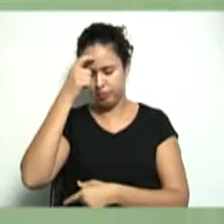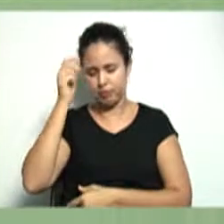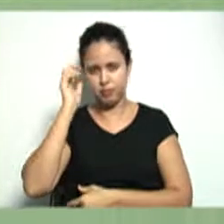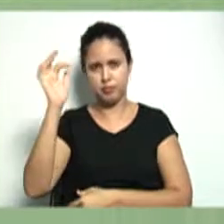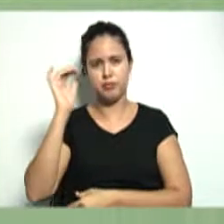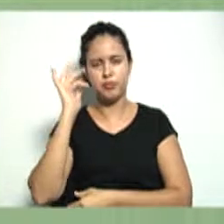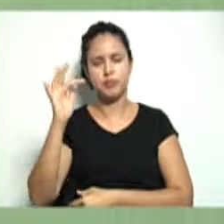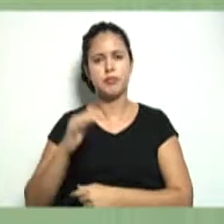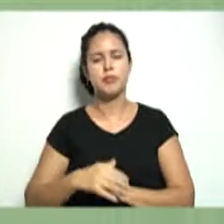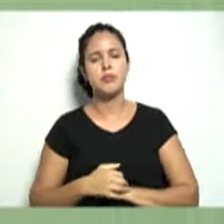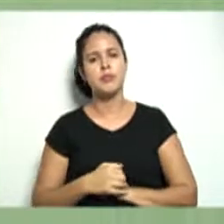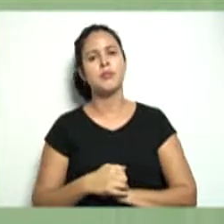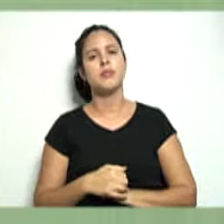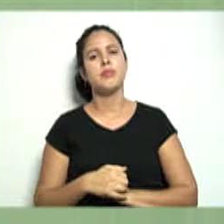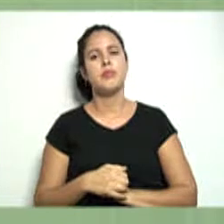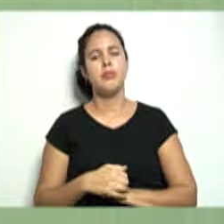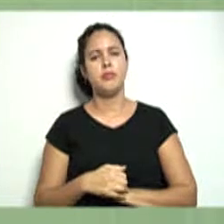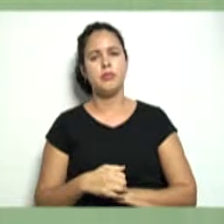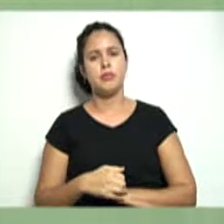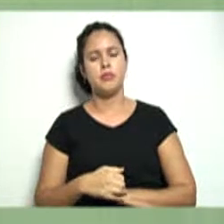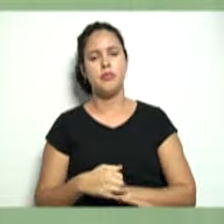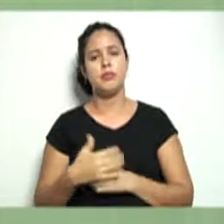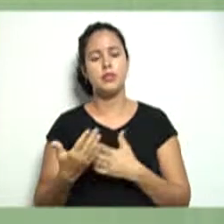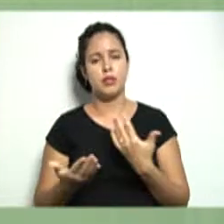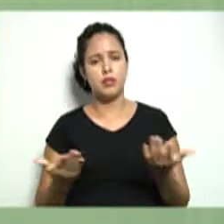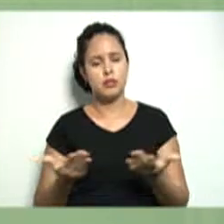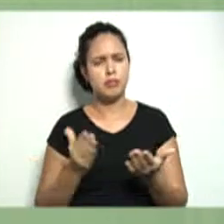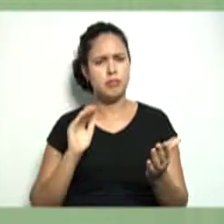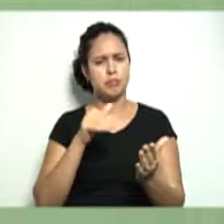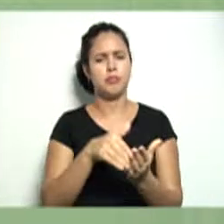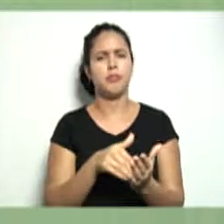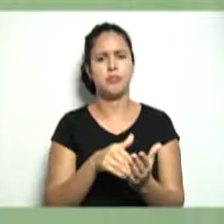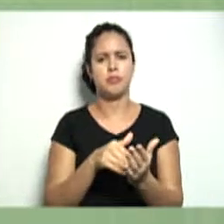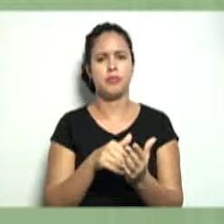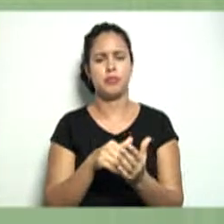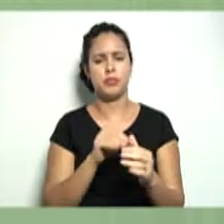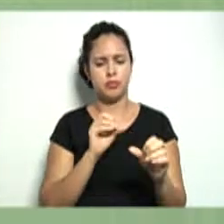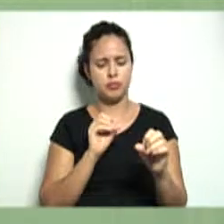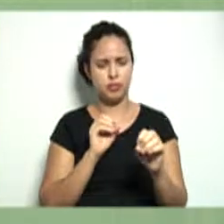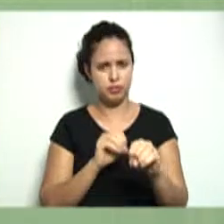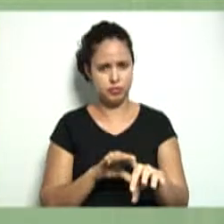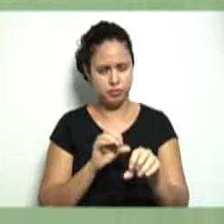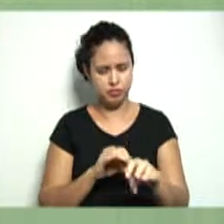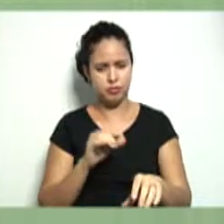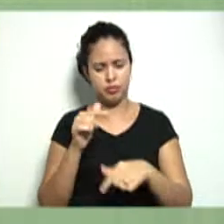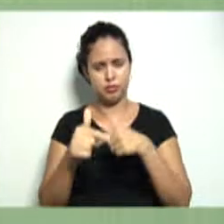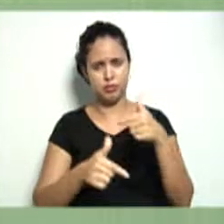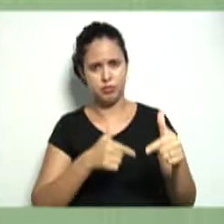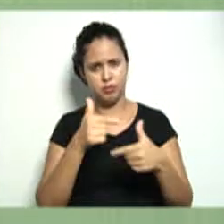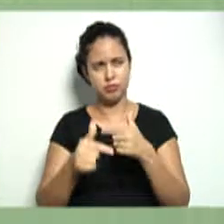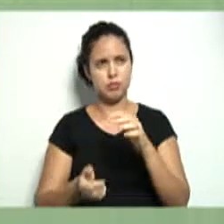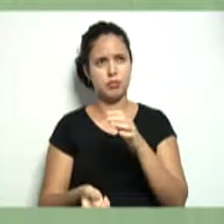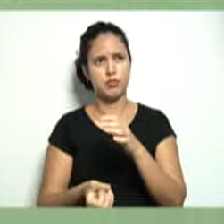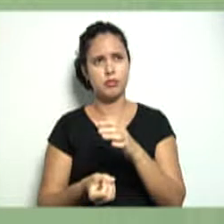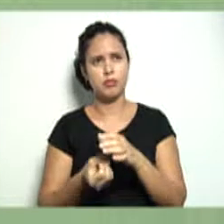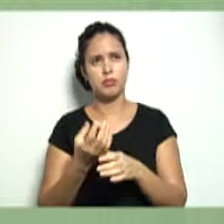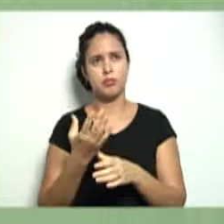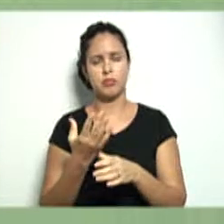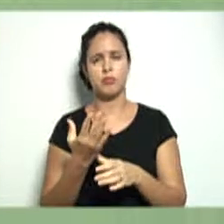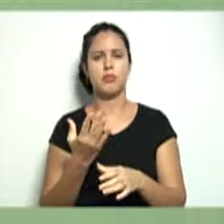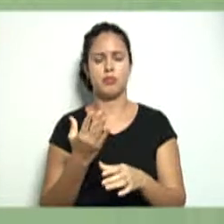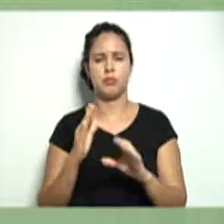Então, caminhando aqui para uma conclusão, educação e o trabalho. Com o surgimento da escola, preste